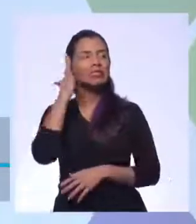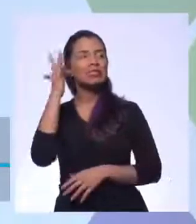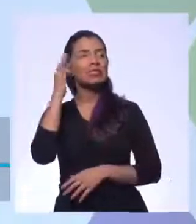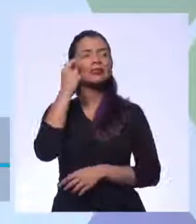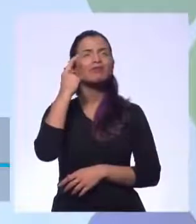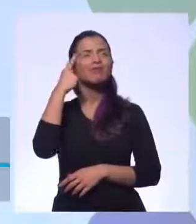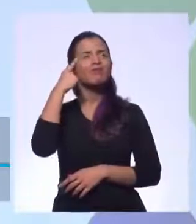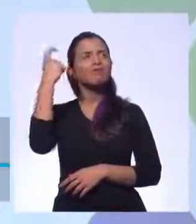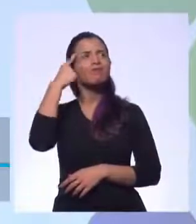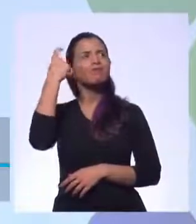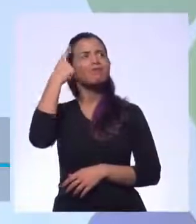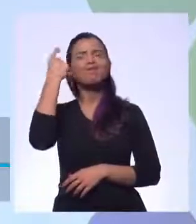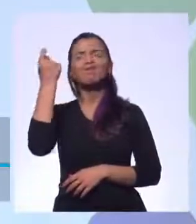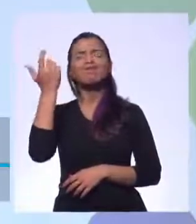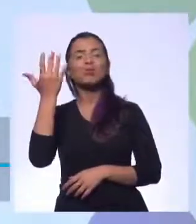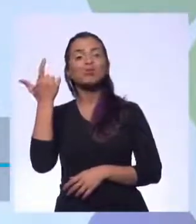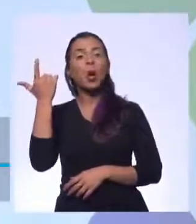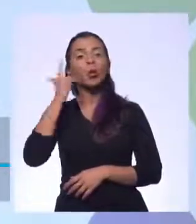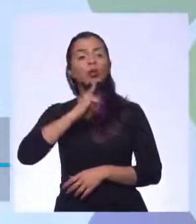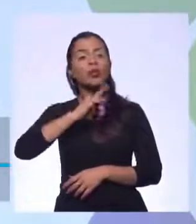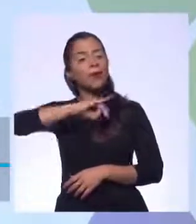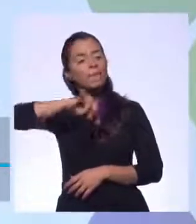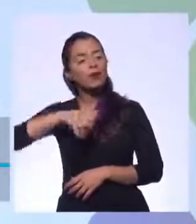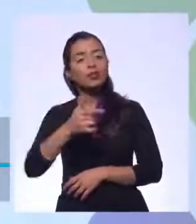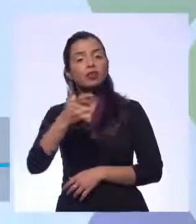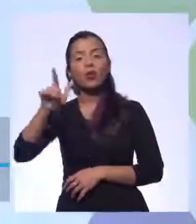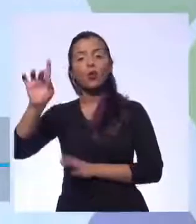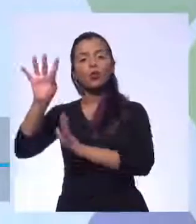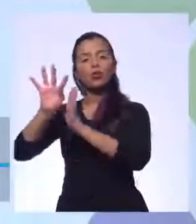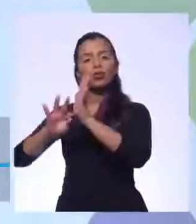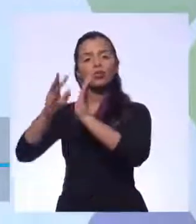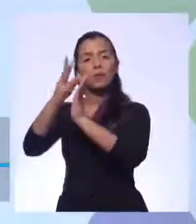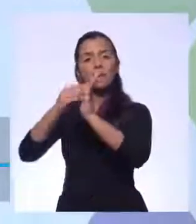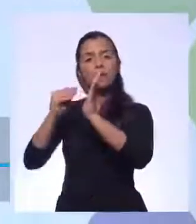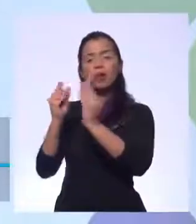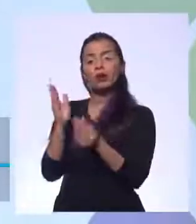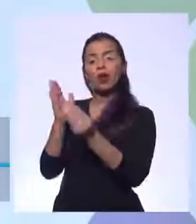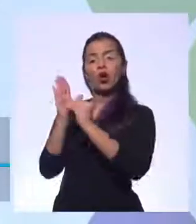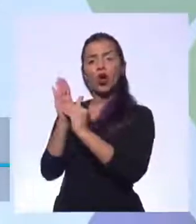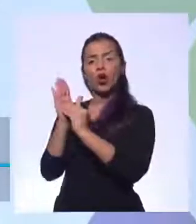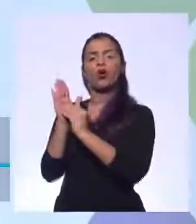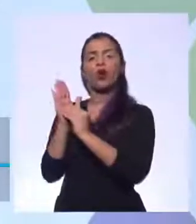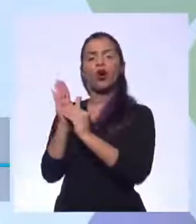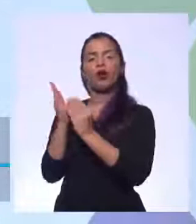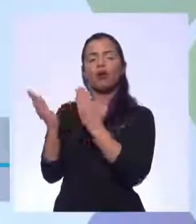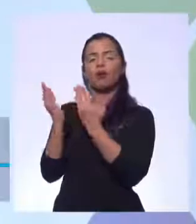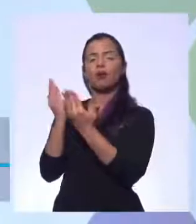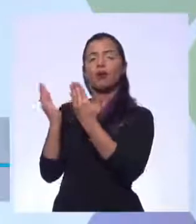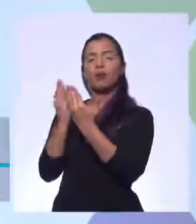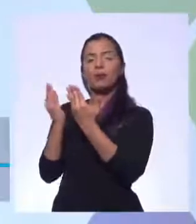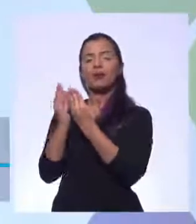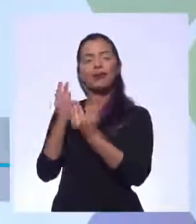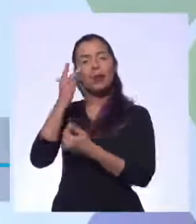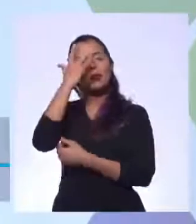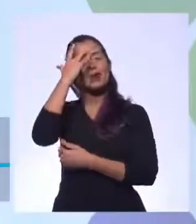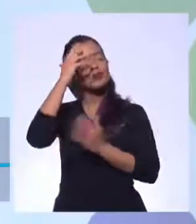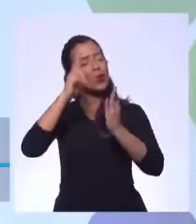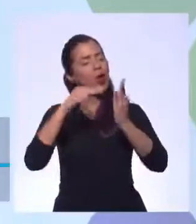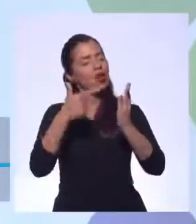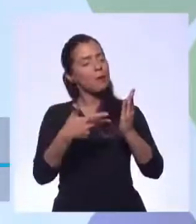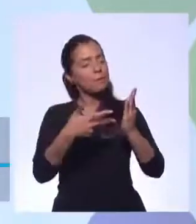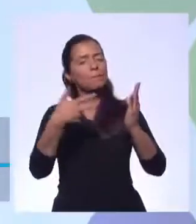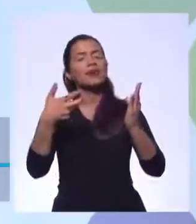outras partes de outros textos, e aí mostra que você é criativo, as pessoas vão fazendo as referências ali e